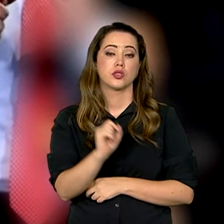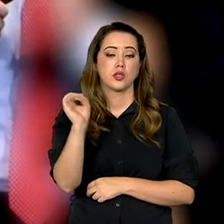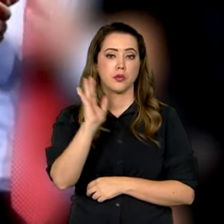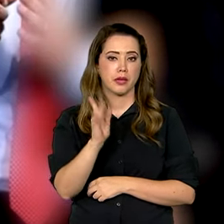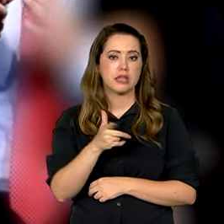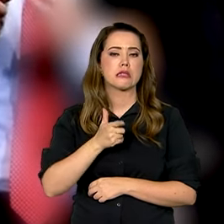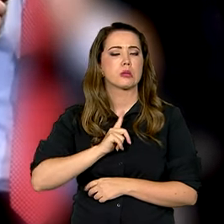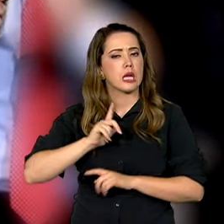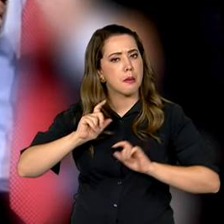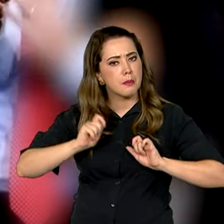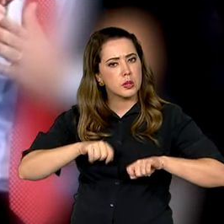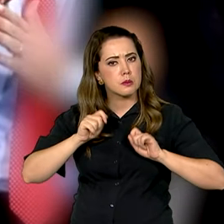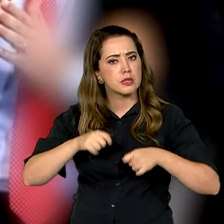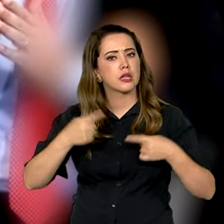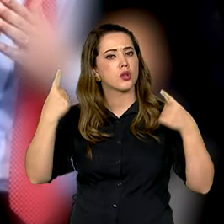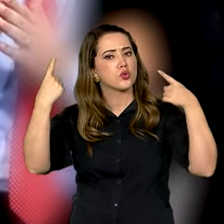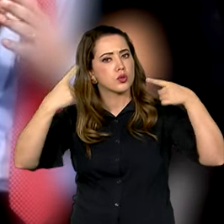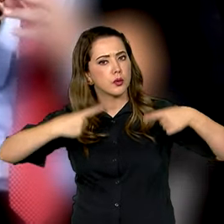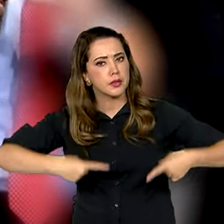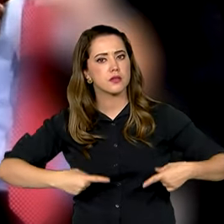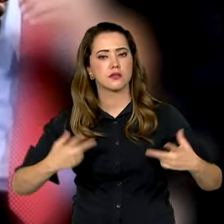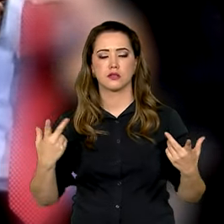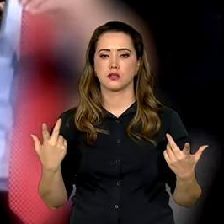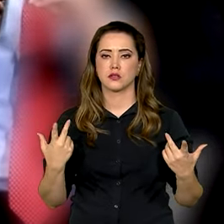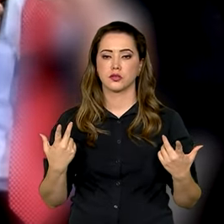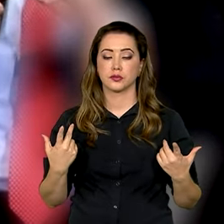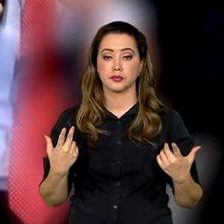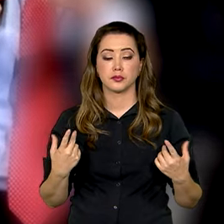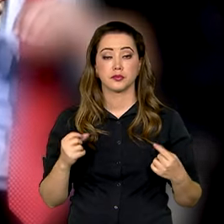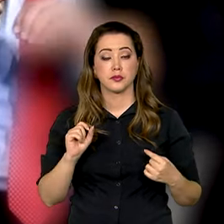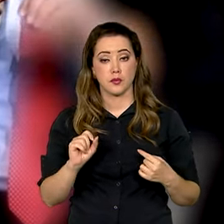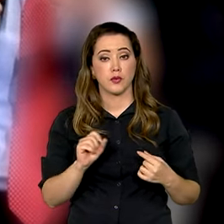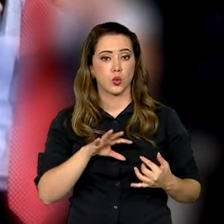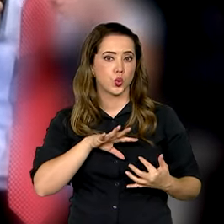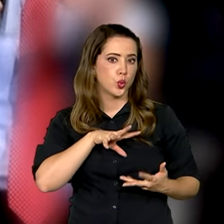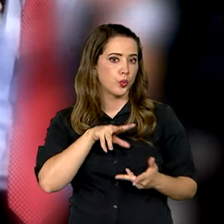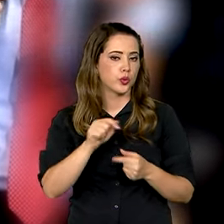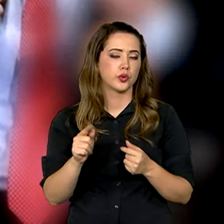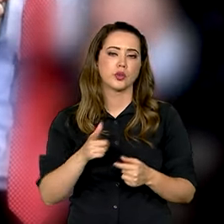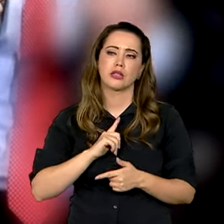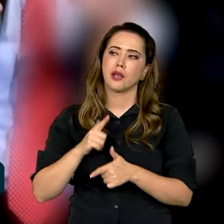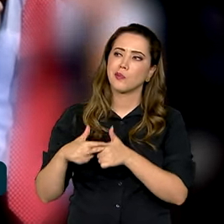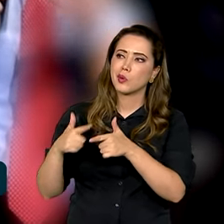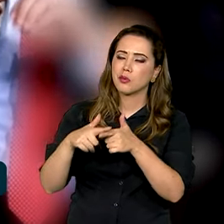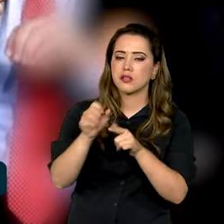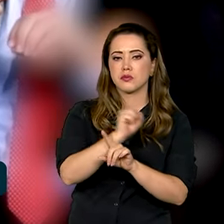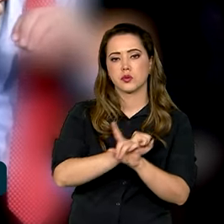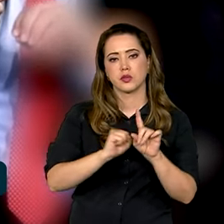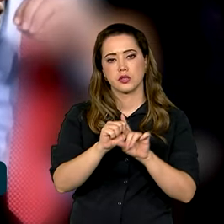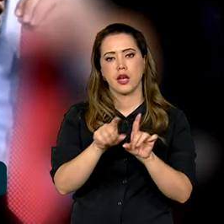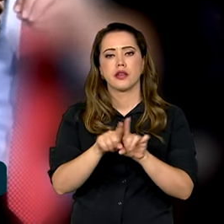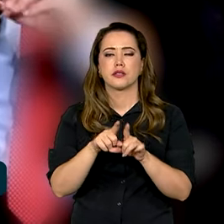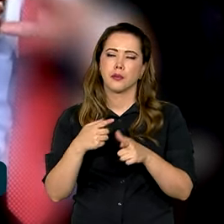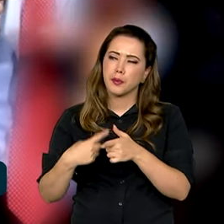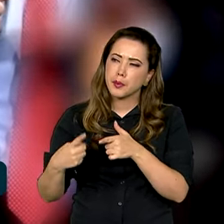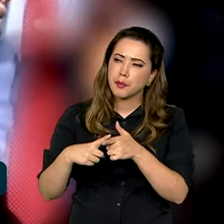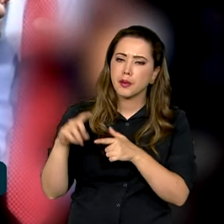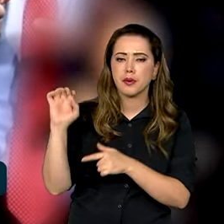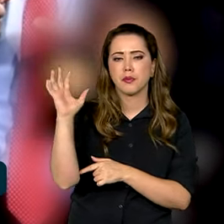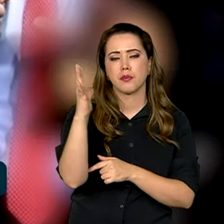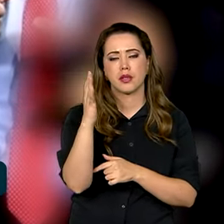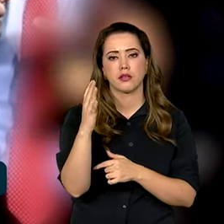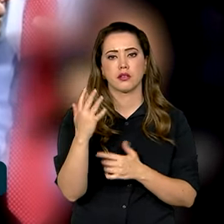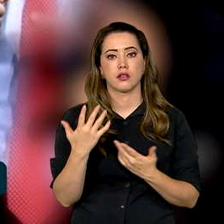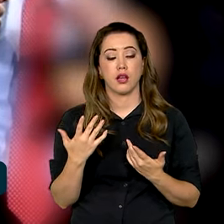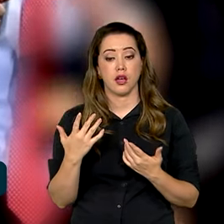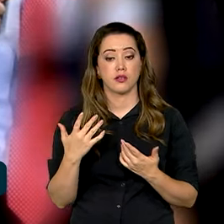tem vantagens competitivas num mundo que está com problemas sociais e ambientais que nenhum outro